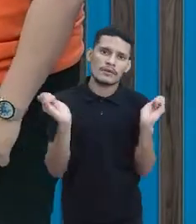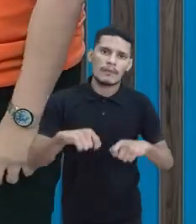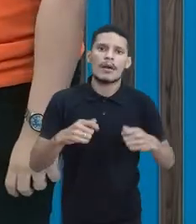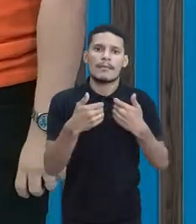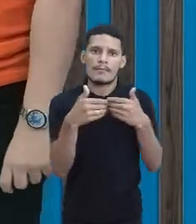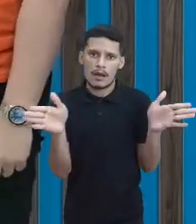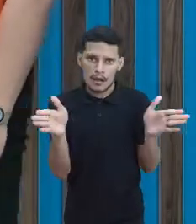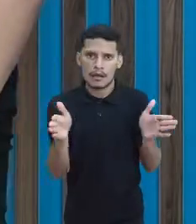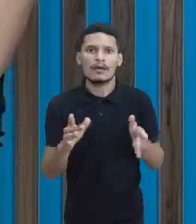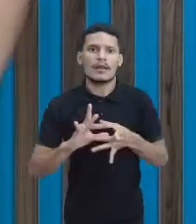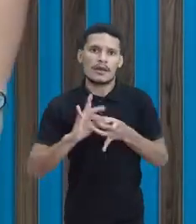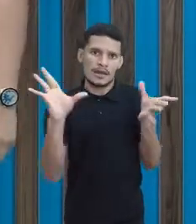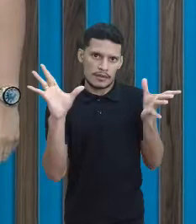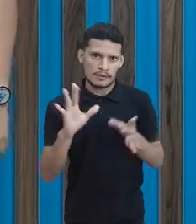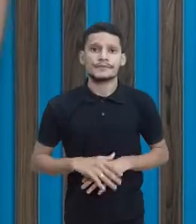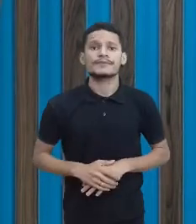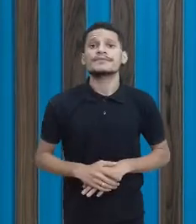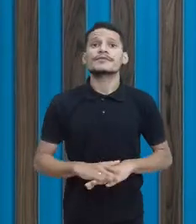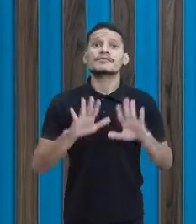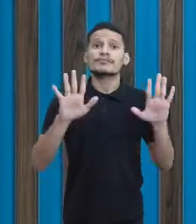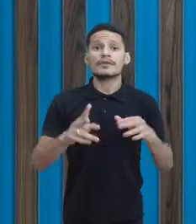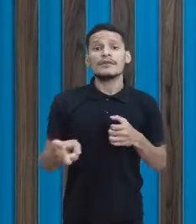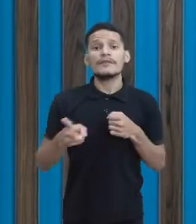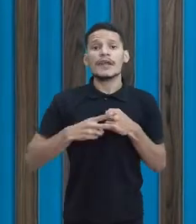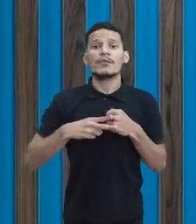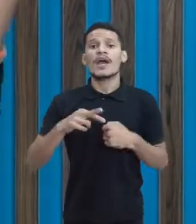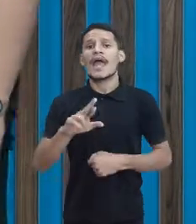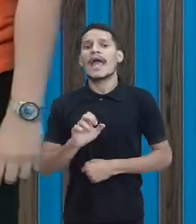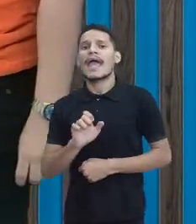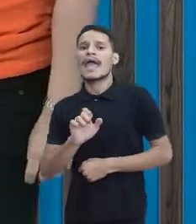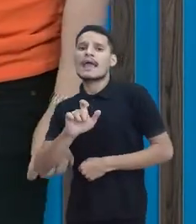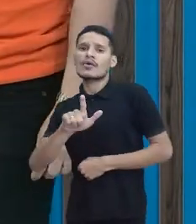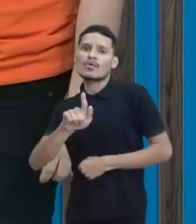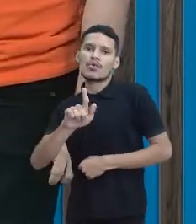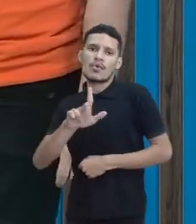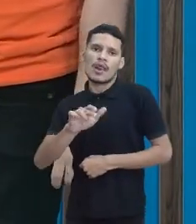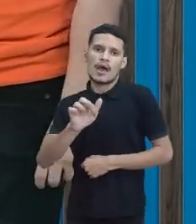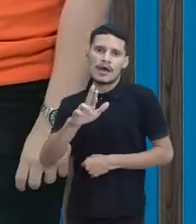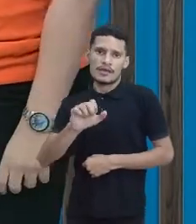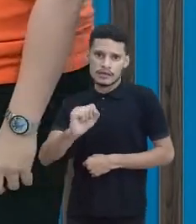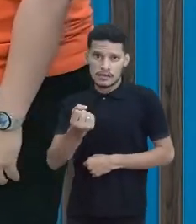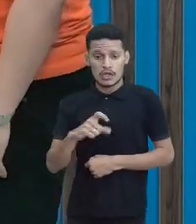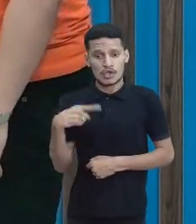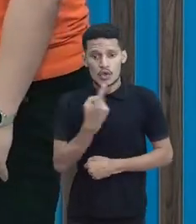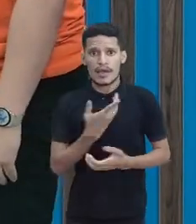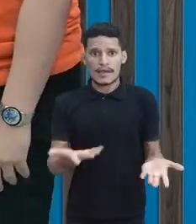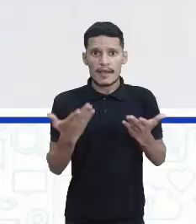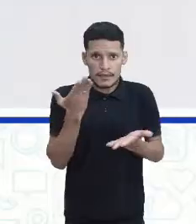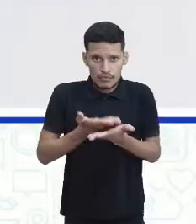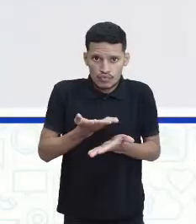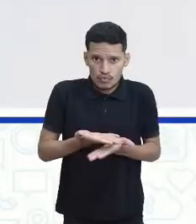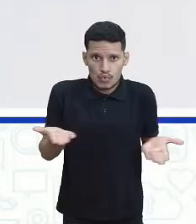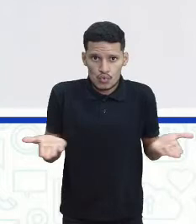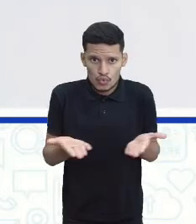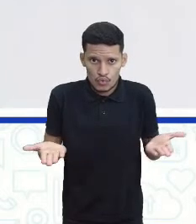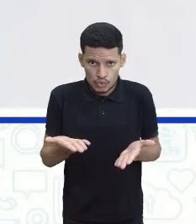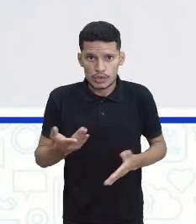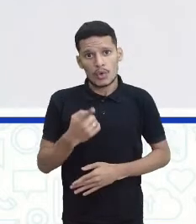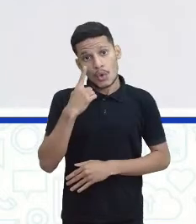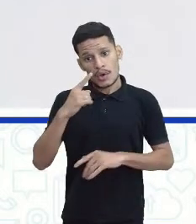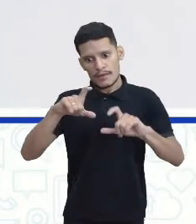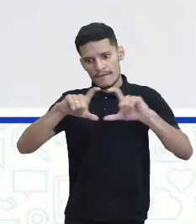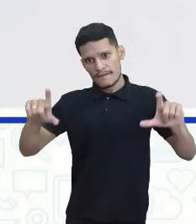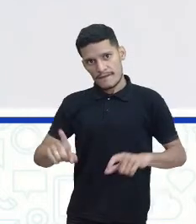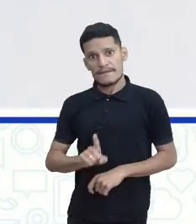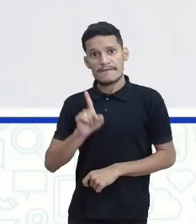Então, vamos lá. O que são os verbos regulares que a gente está tratando e tentando iniciar nessa aula de hoje? Regular verbs in the past